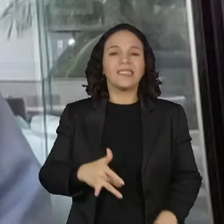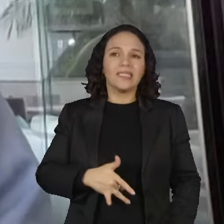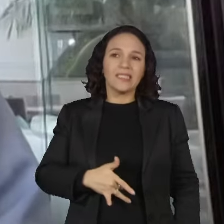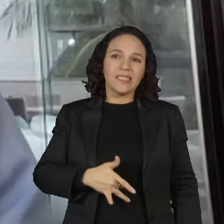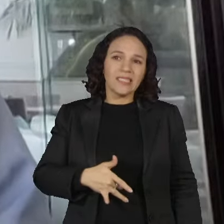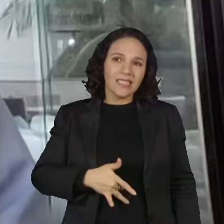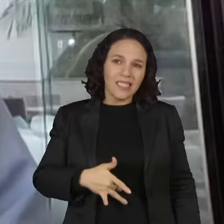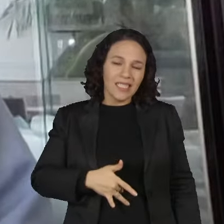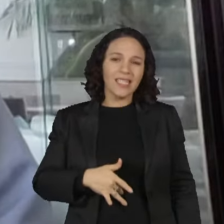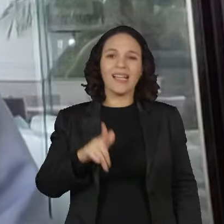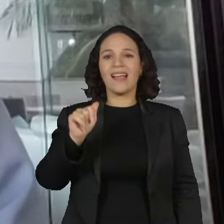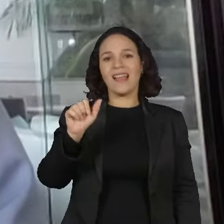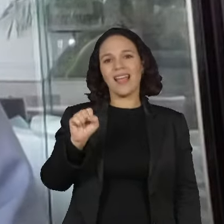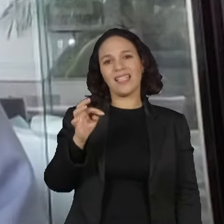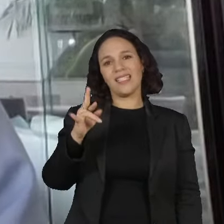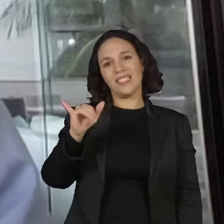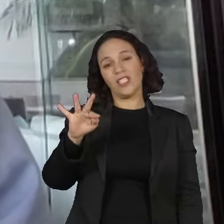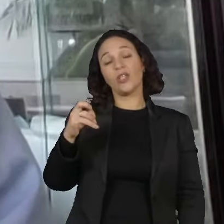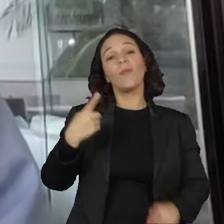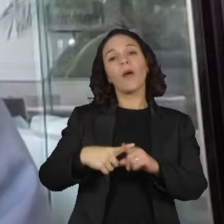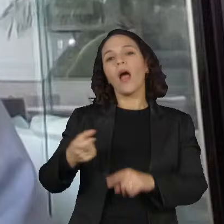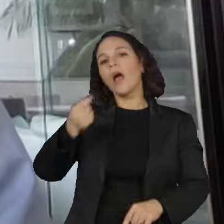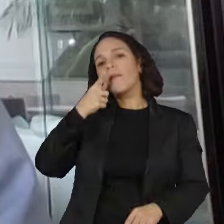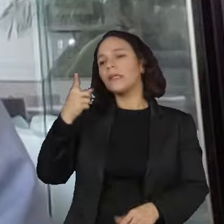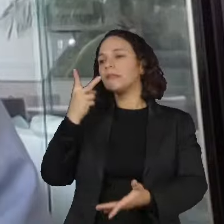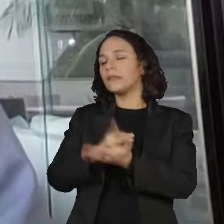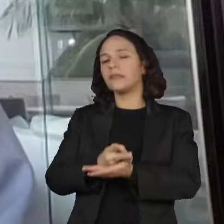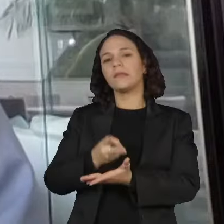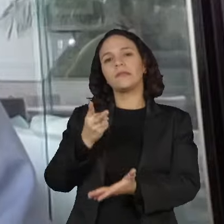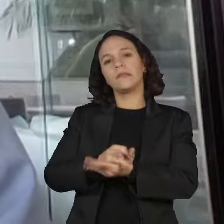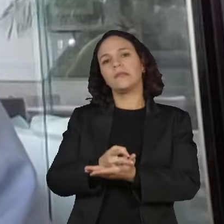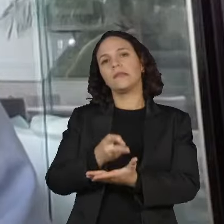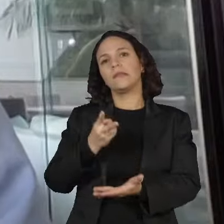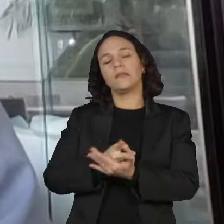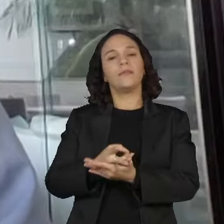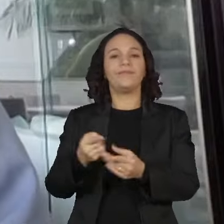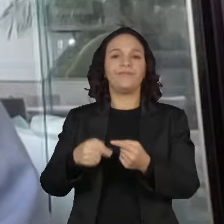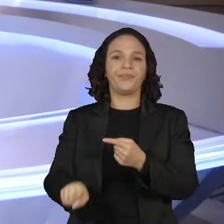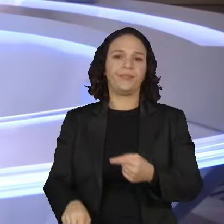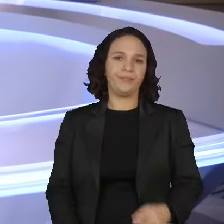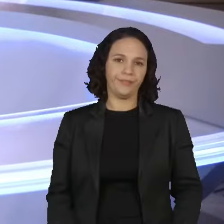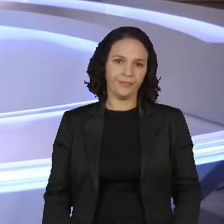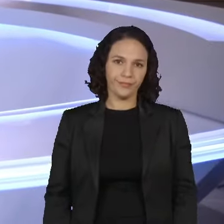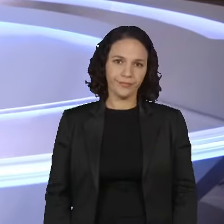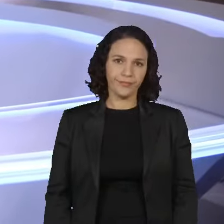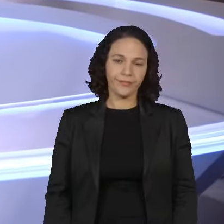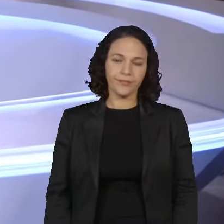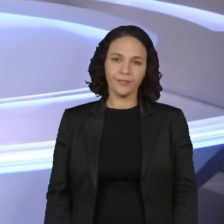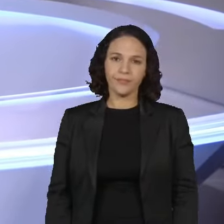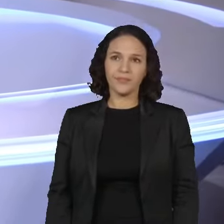gastrointestinal, uma gastrite, alguma coisa, pelo uso contínuo de medicações inadequadas. O Jornal da Tarde...